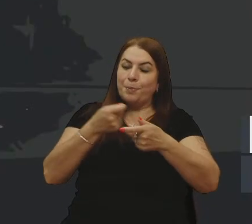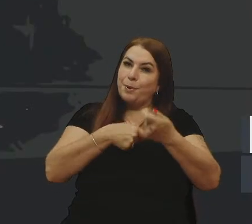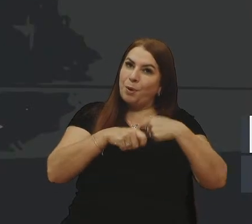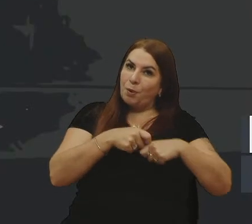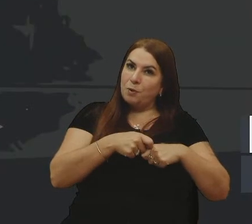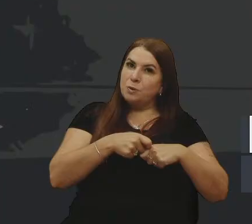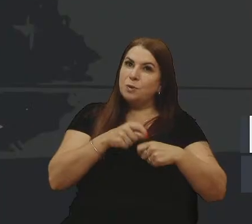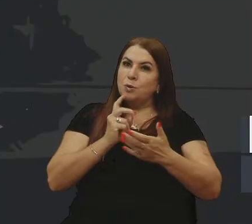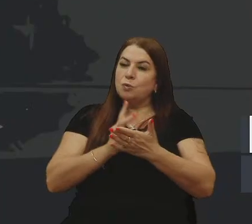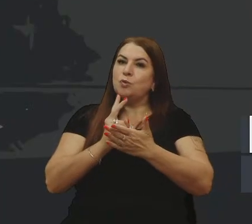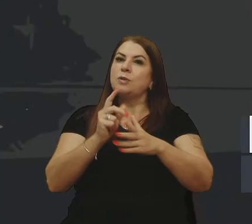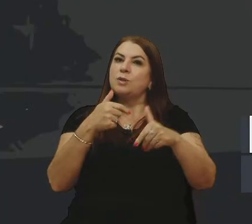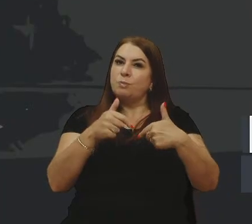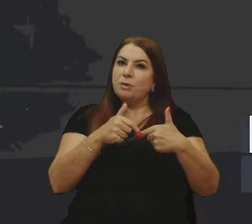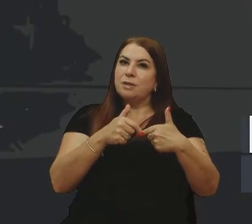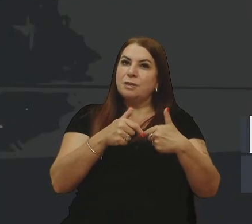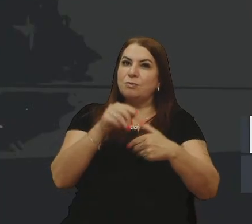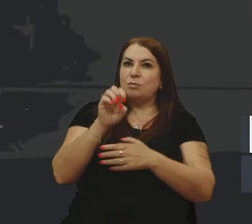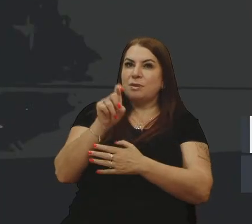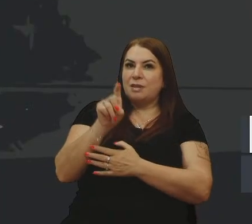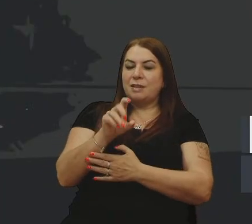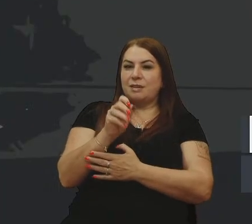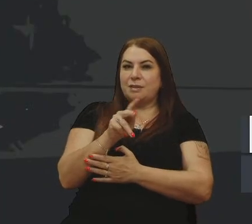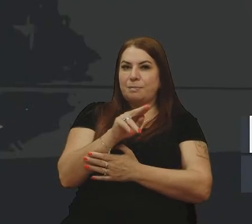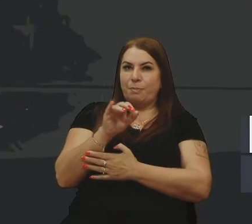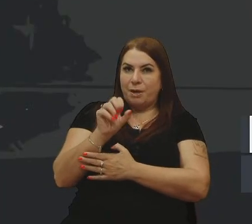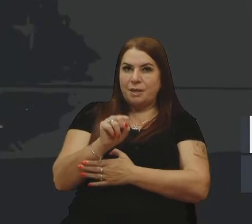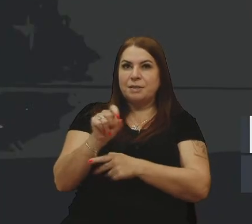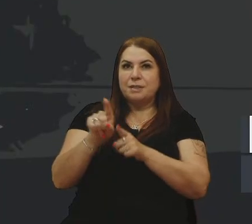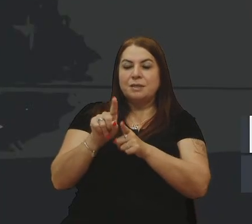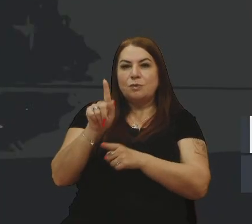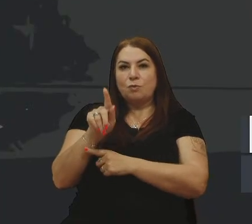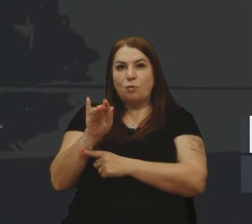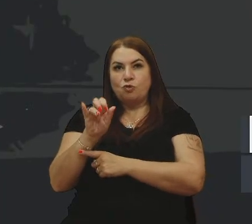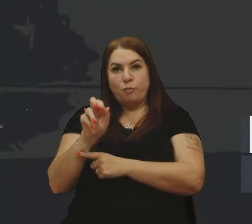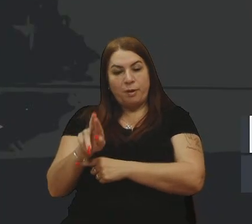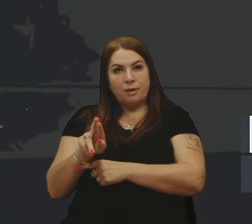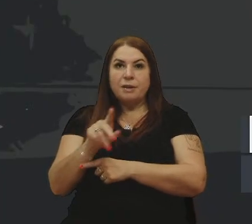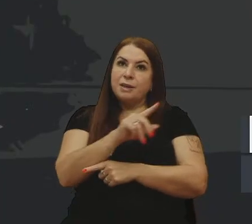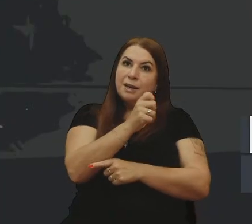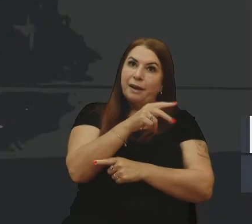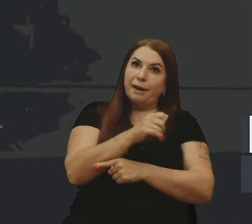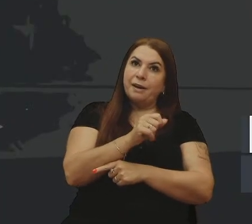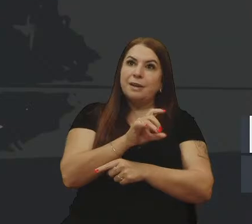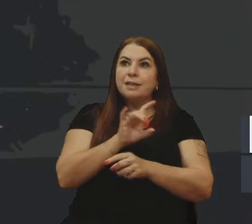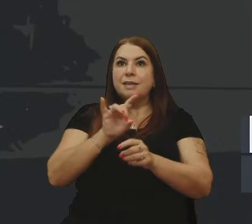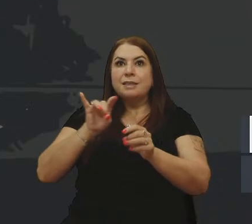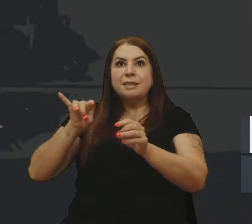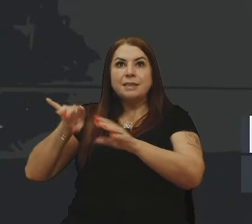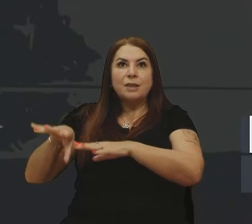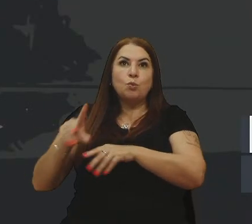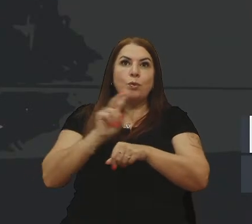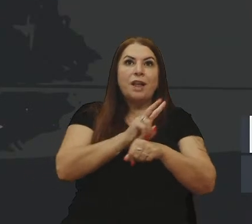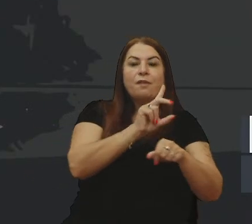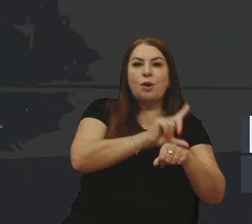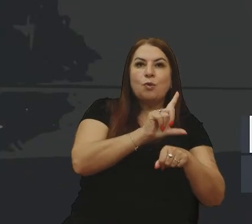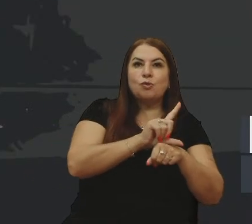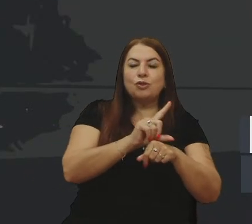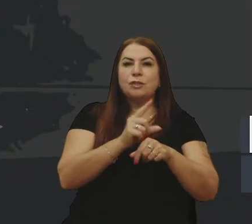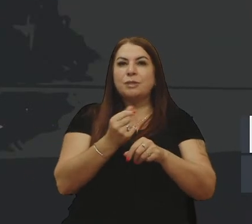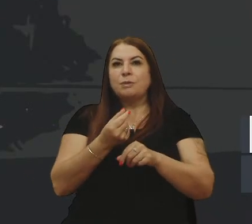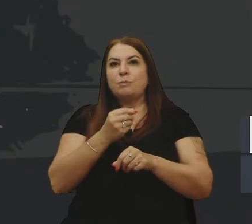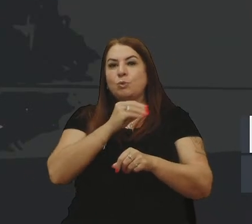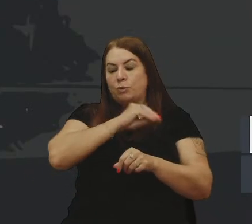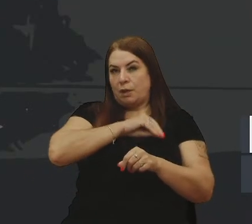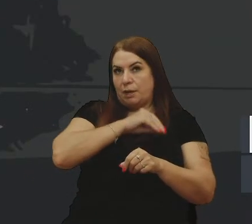eu continuei trabalhando na Express, que era a empresa que eu trabalhava, com o Gilmar Gomes, e a Ana Carolina saiu e ficava cuidando da loja. Porque a renda familiar